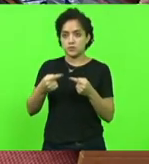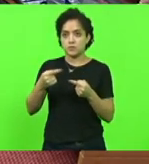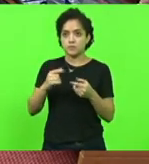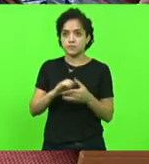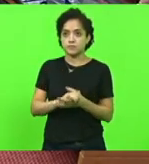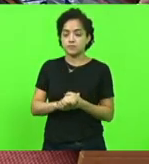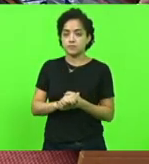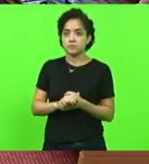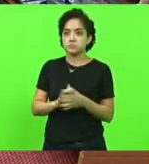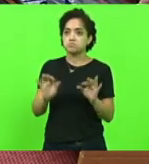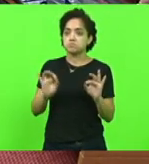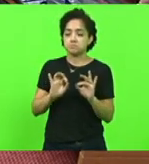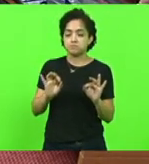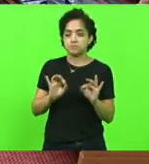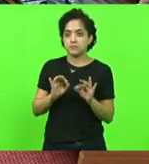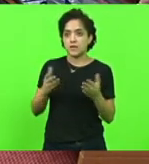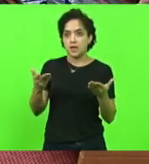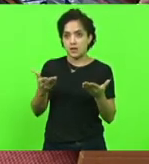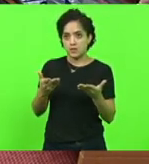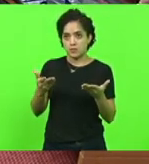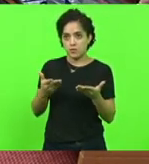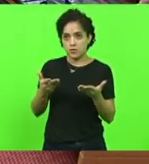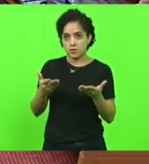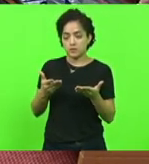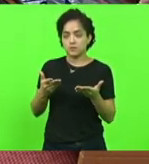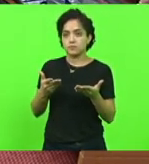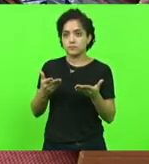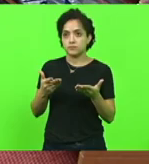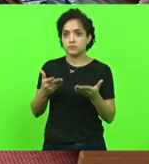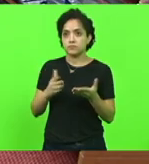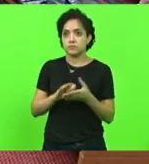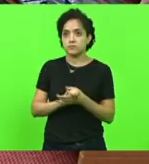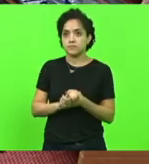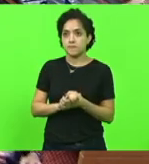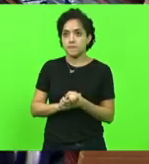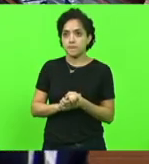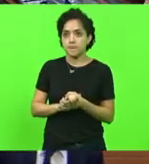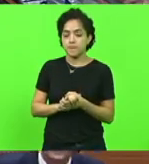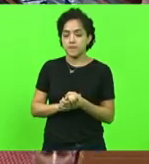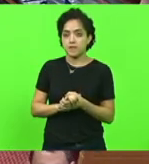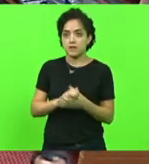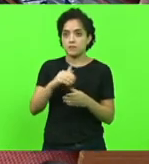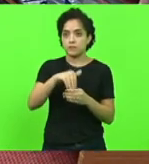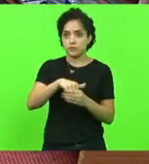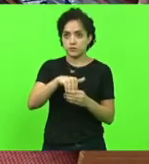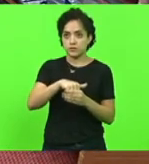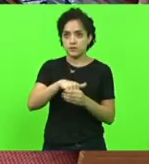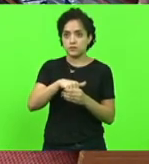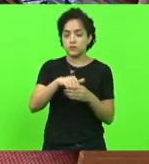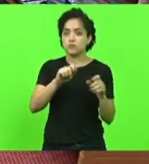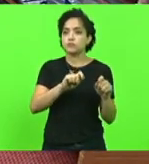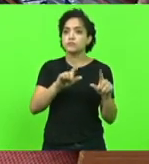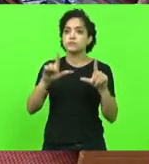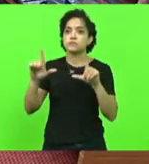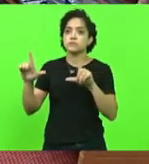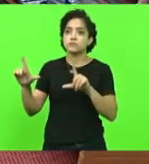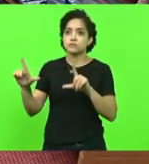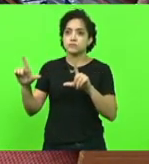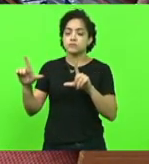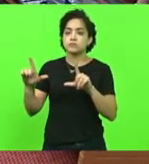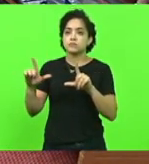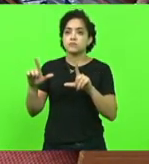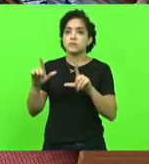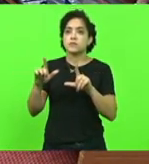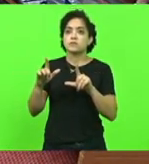Não havendo quem queira discutir, em... Vai discutir? Em votação. Peço assessoria que abra o painel para que os senhores e senhoras deputados